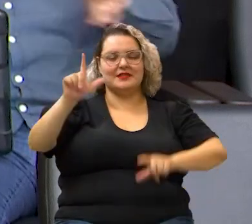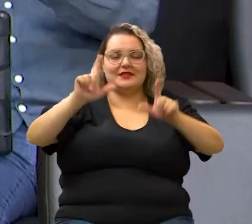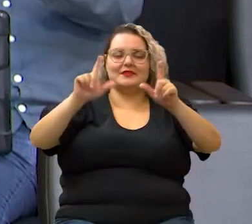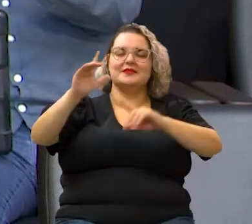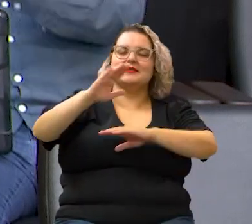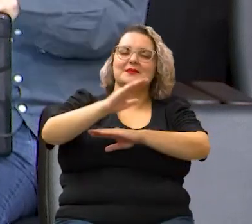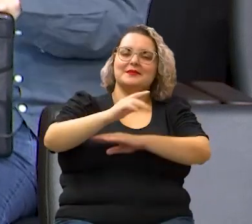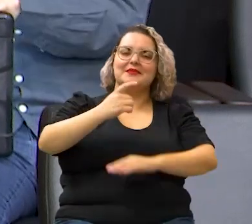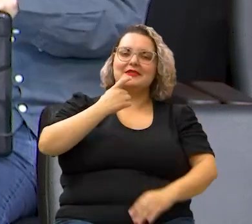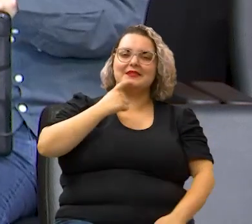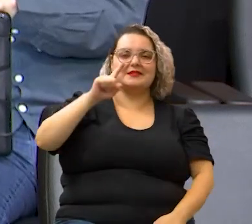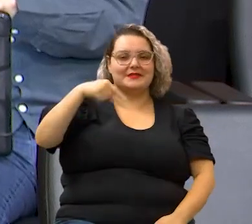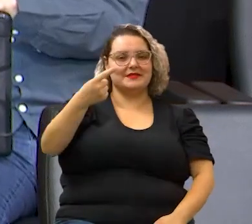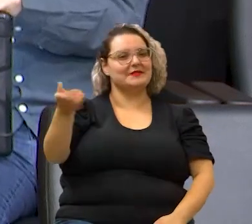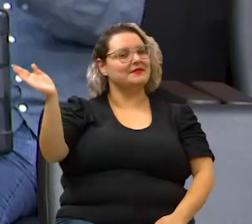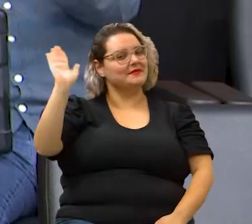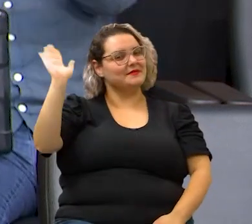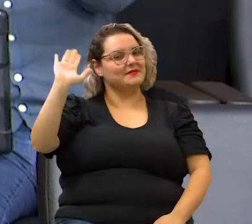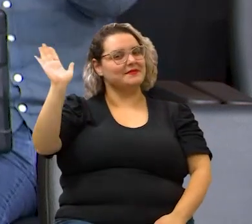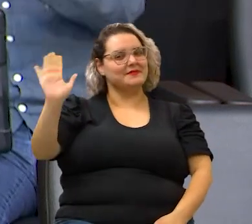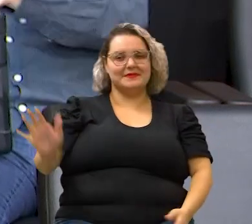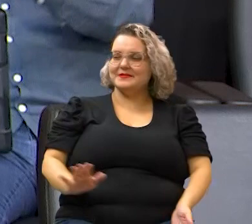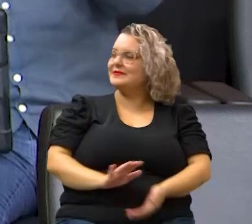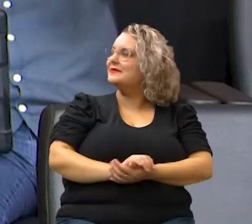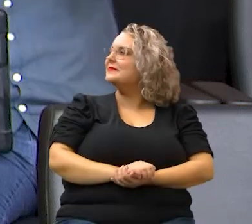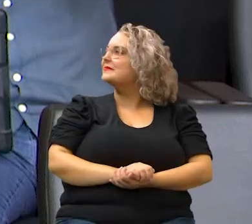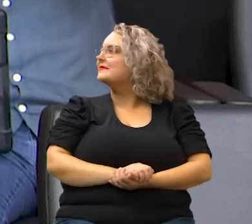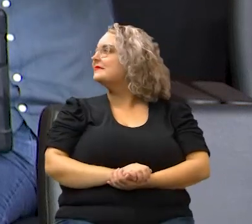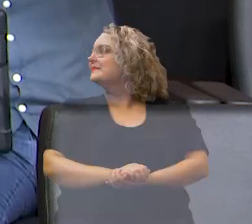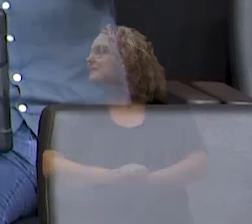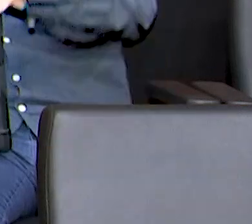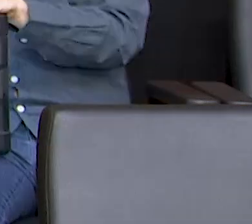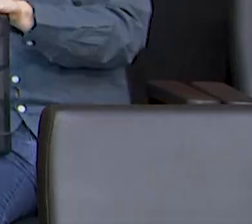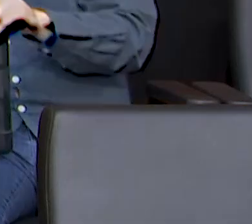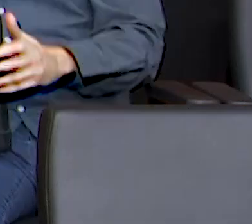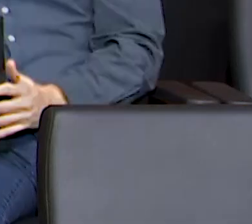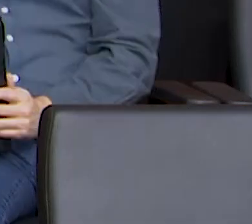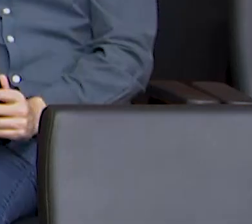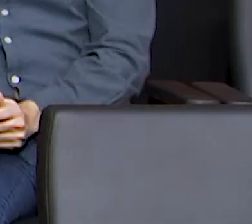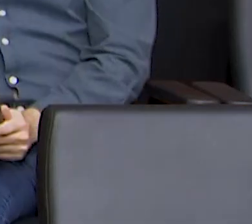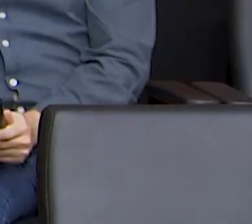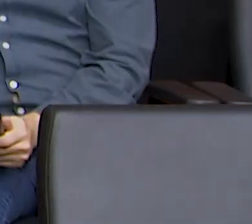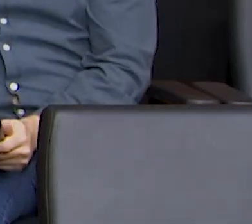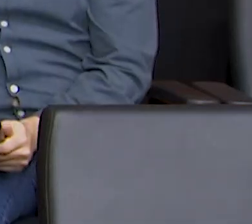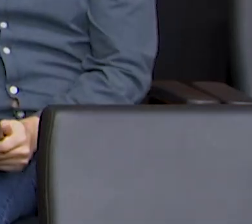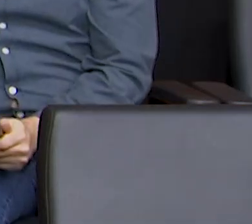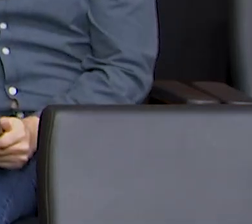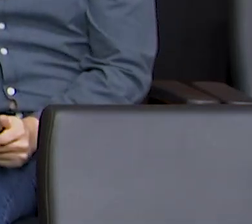audiência. Continue aqui na TV Câmara Campinas e até a próxima. Tchau, tchau.